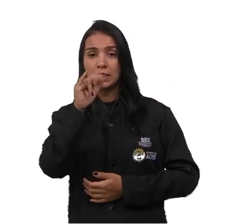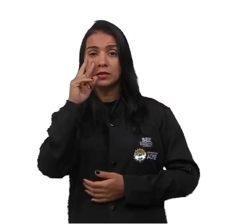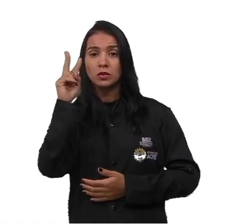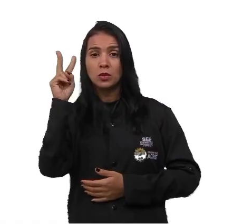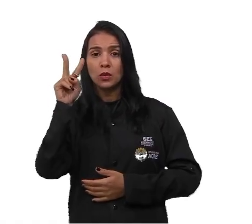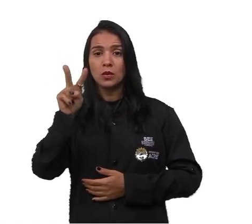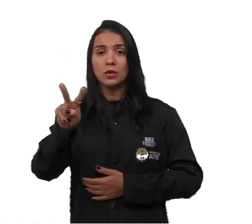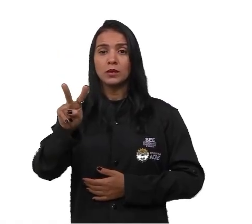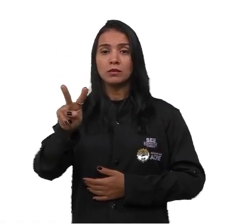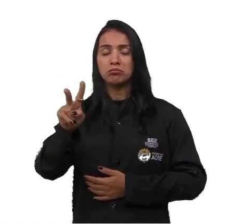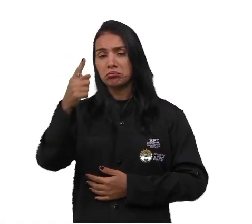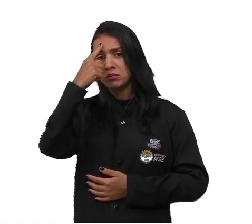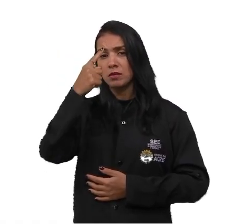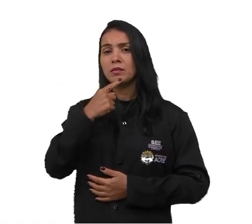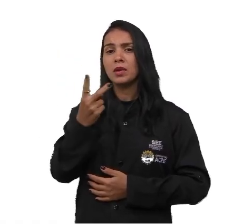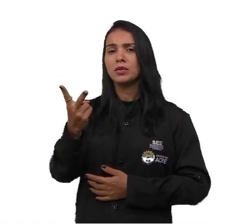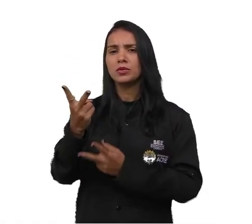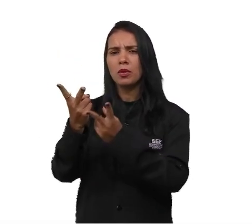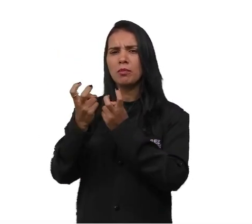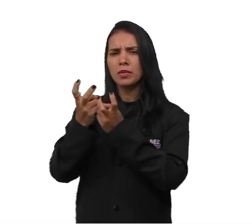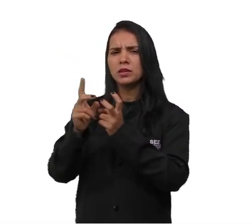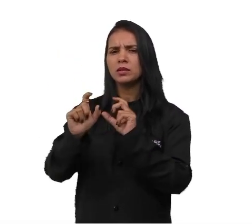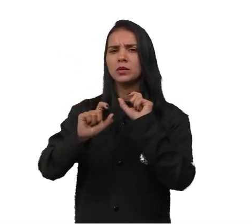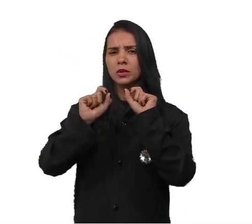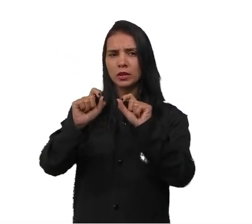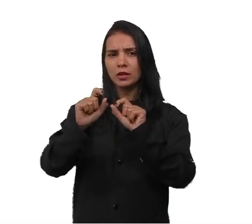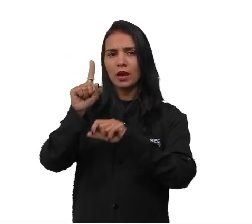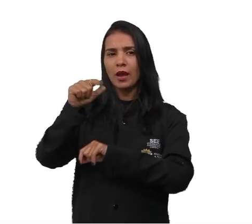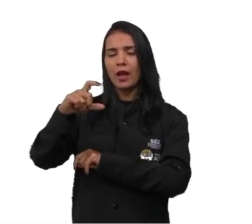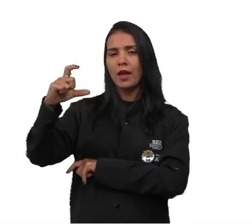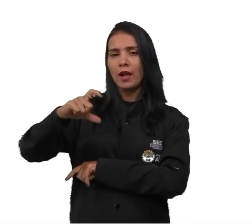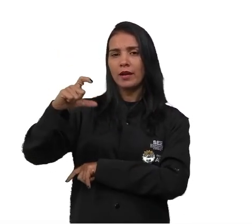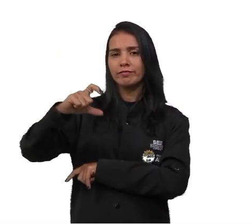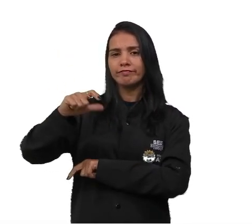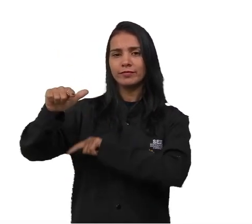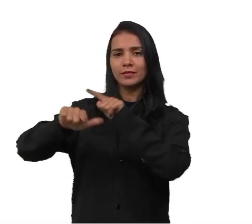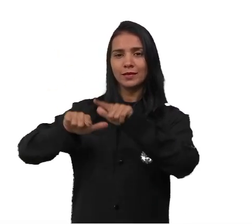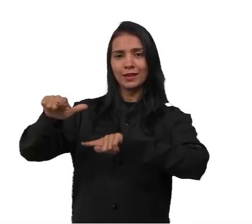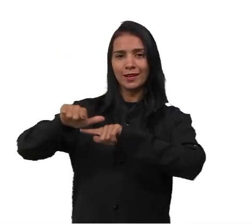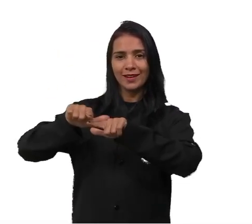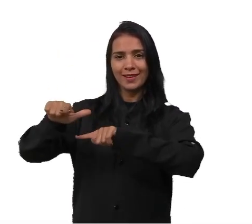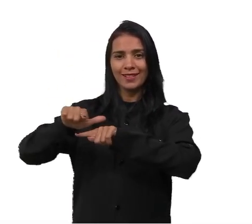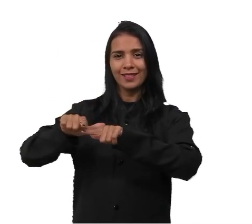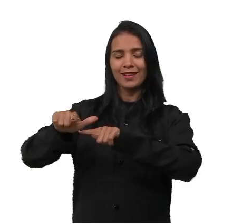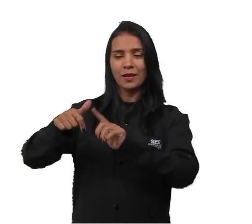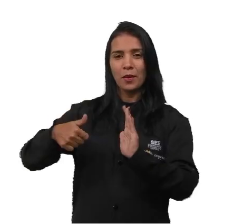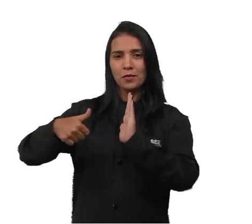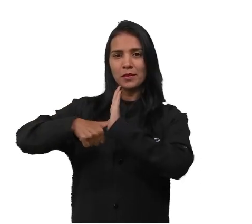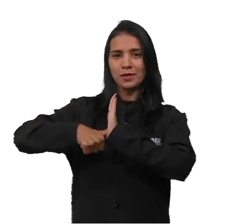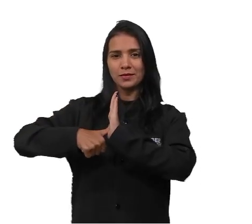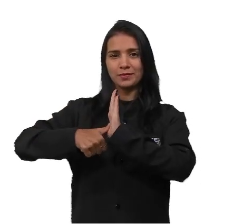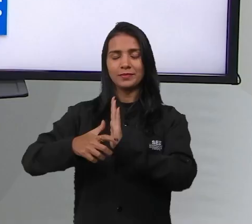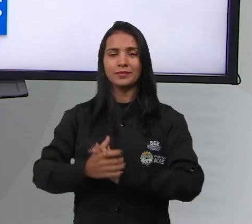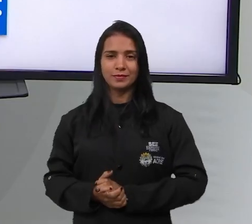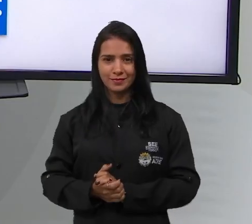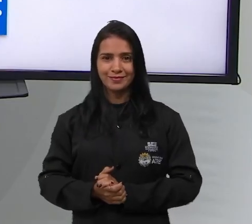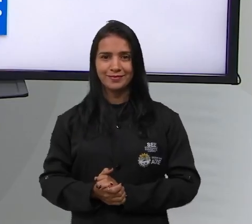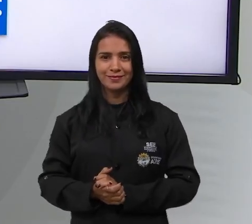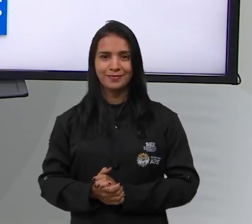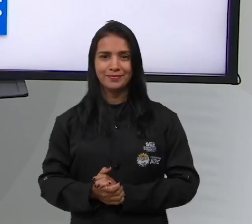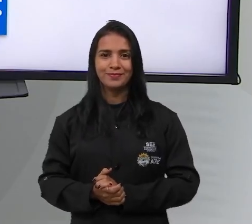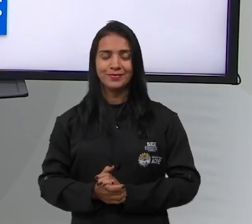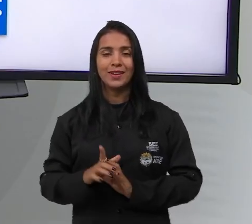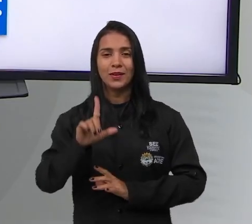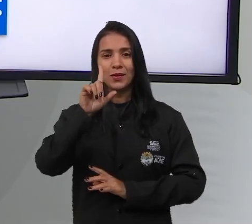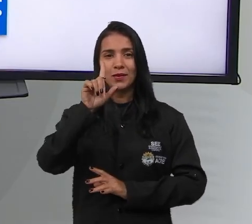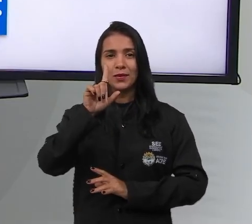do celular, nós temos justamente o quê? Carteira de trabalho digital. Então, de uma maneira muito